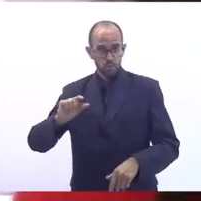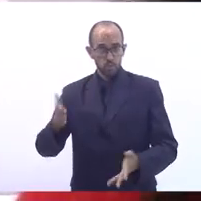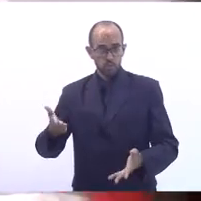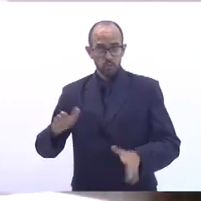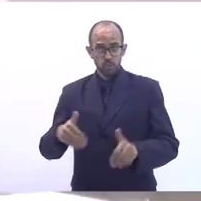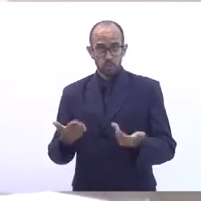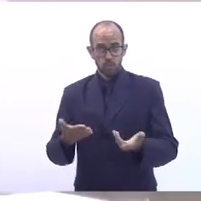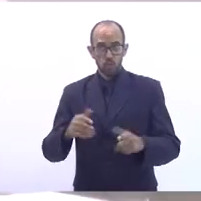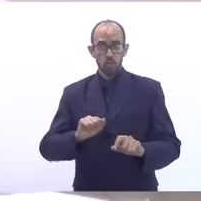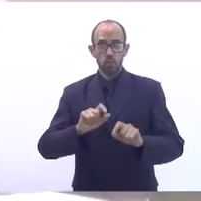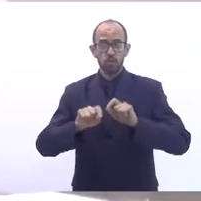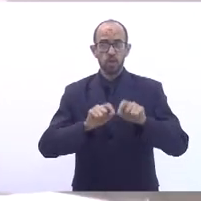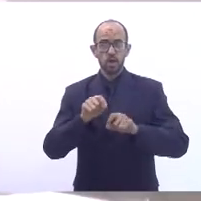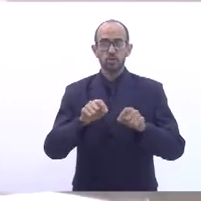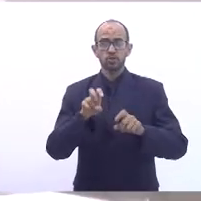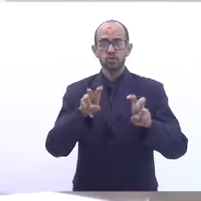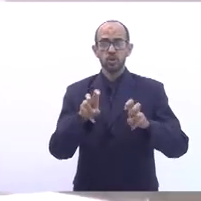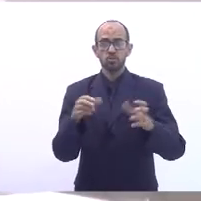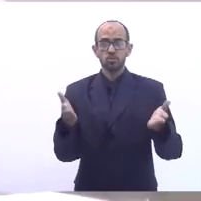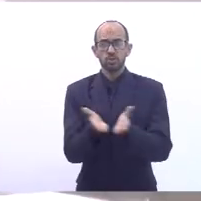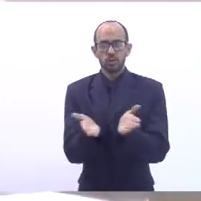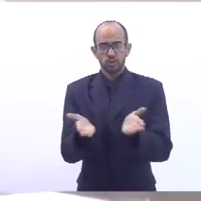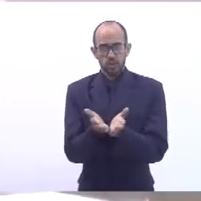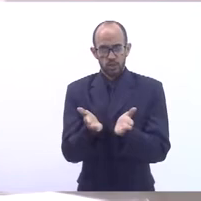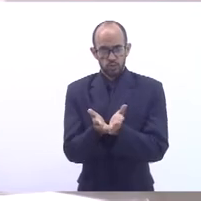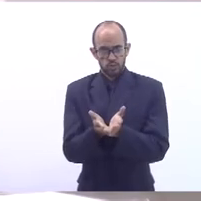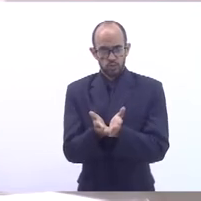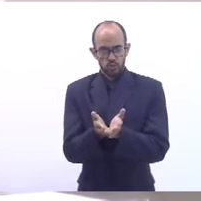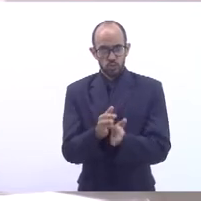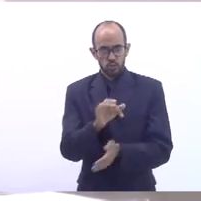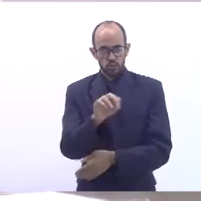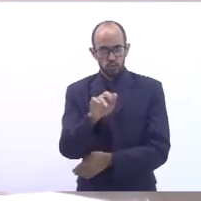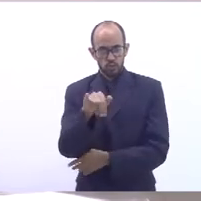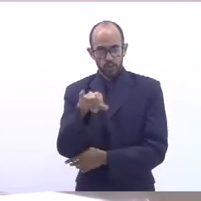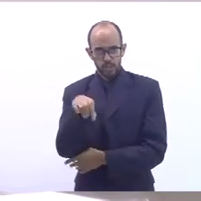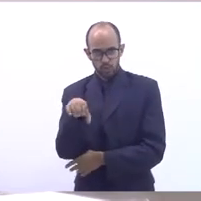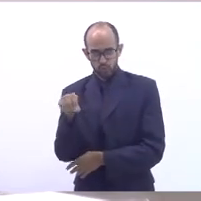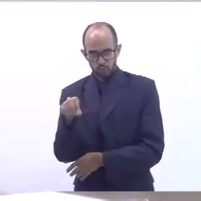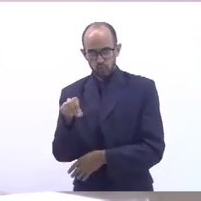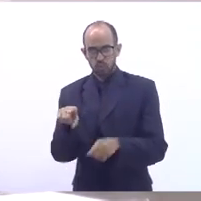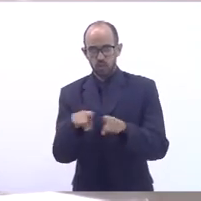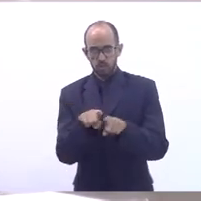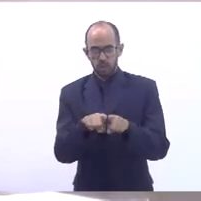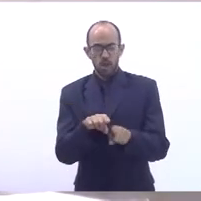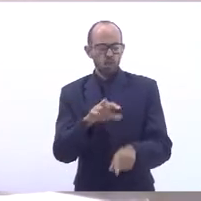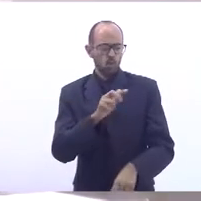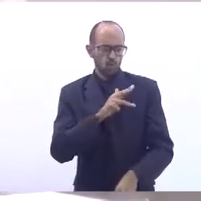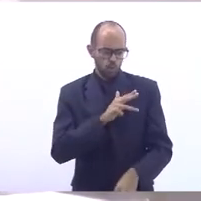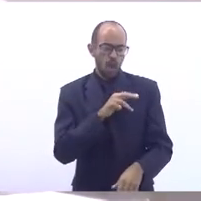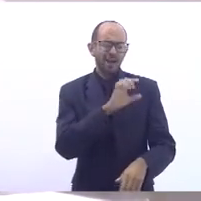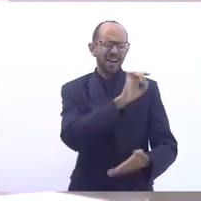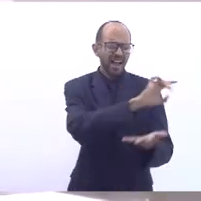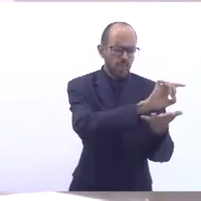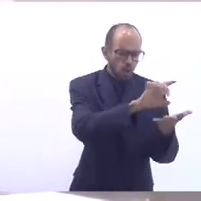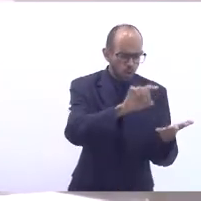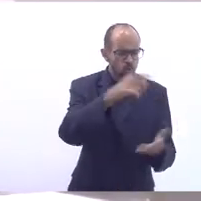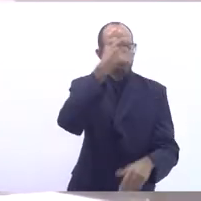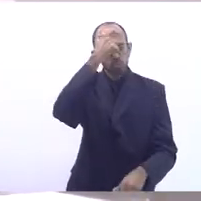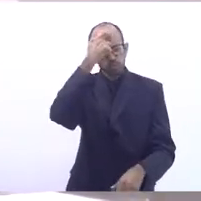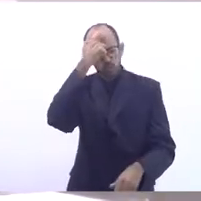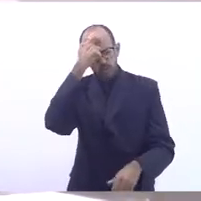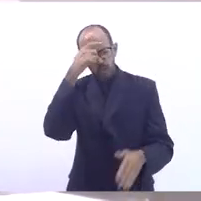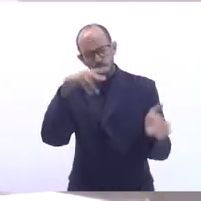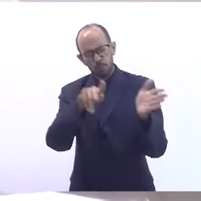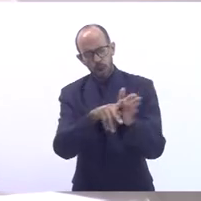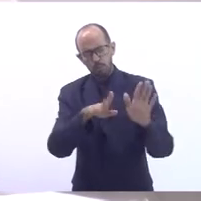em relação à questão dos Evangélicos tanto o freixo quanto duas eu tô dizendo este Cálice É cada uma que tem o seu eu tô falando aqui